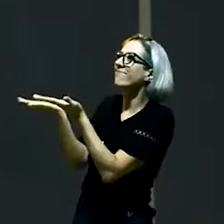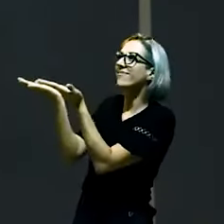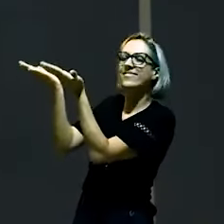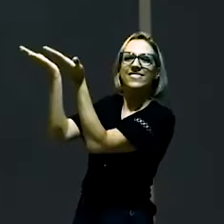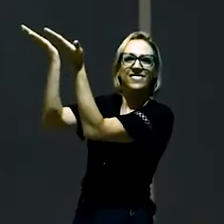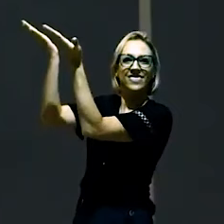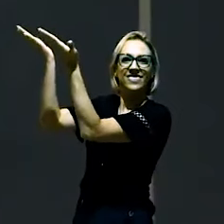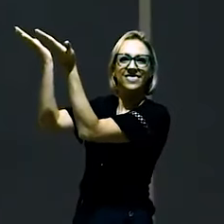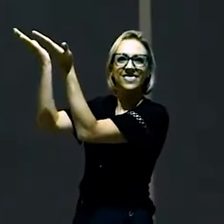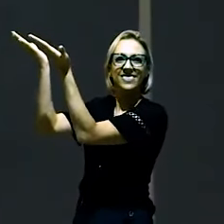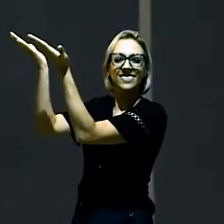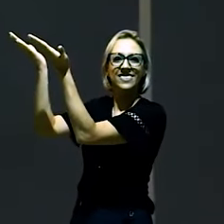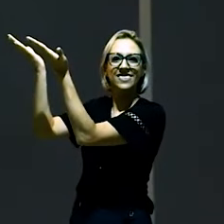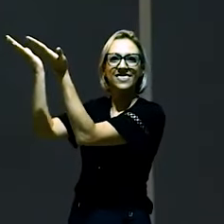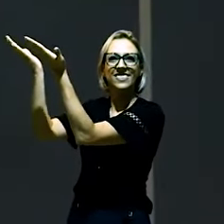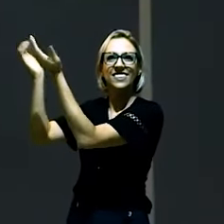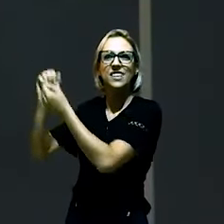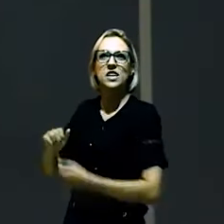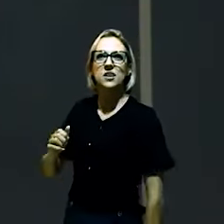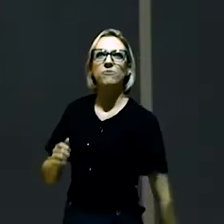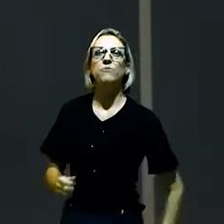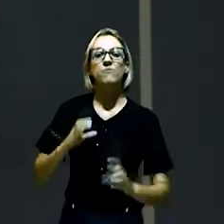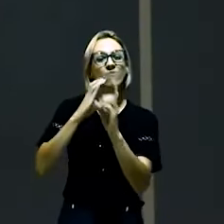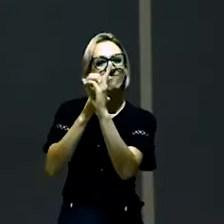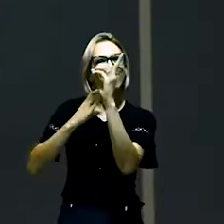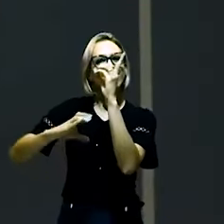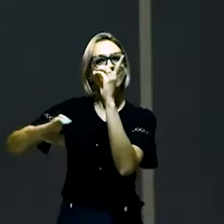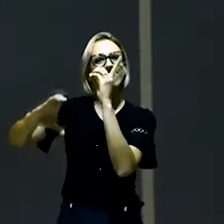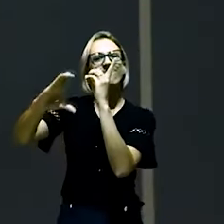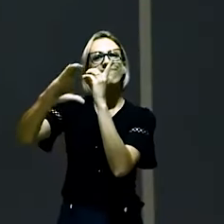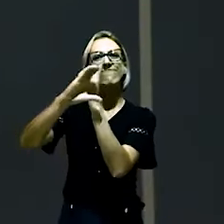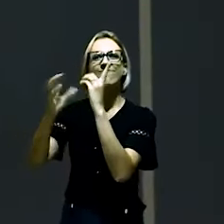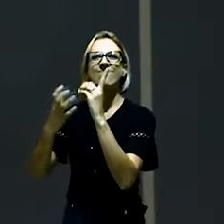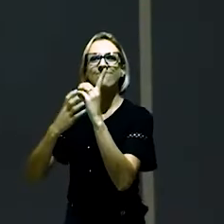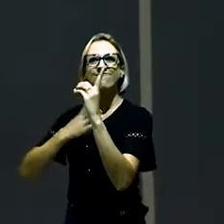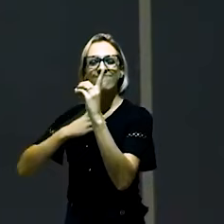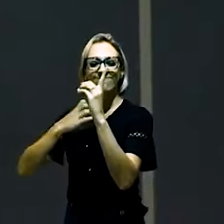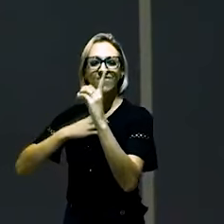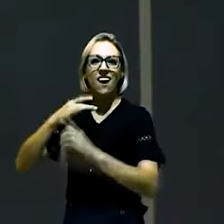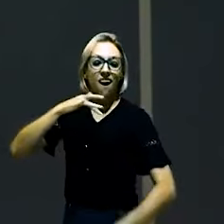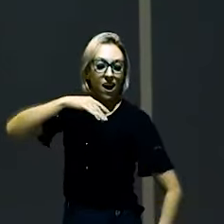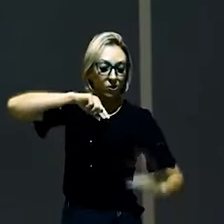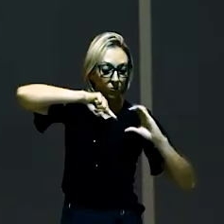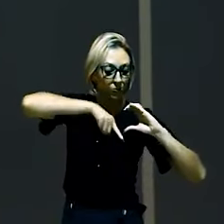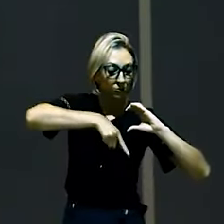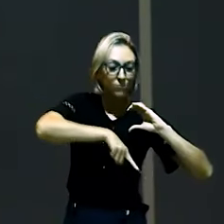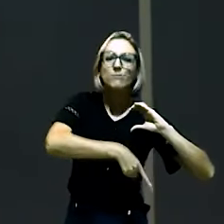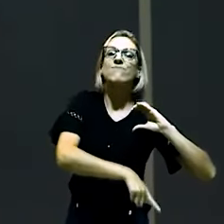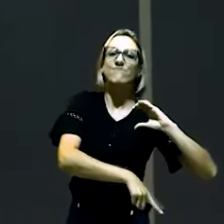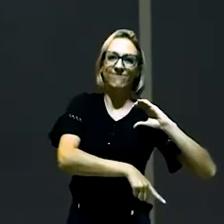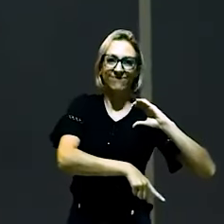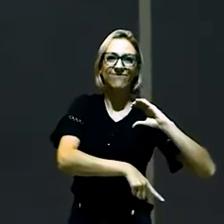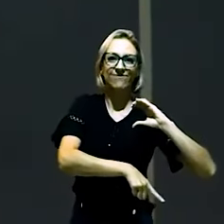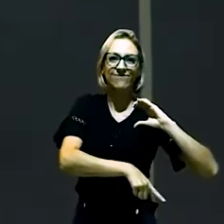já conseguiu viver esse culto. Isso é muito bom, irmãos. Se não,